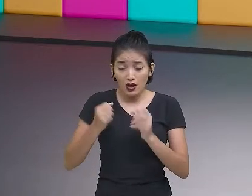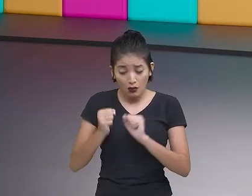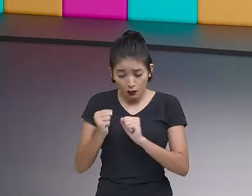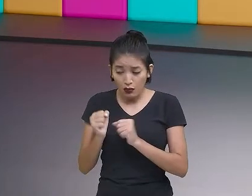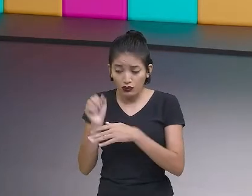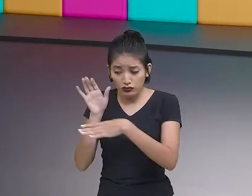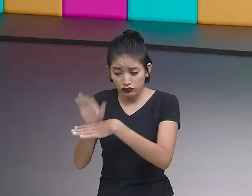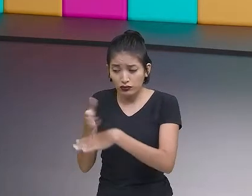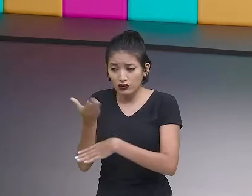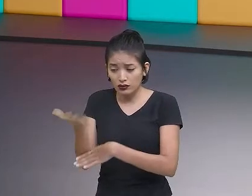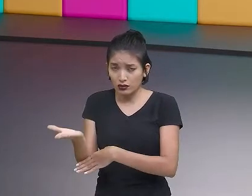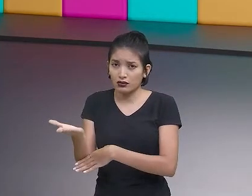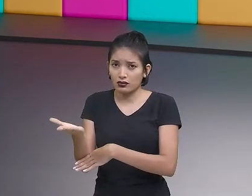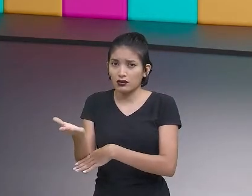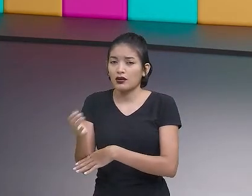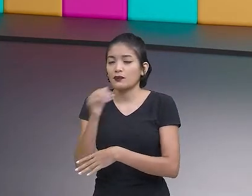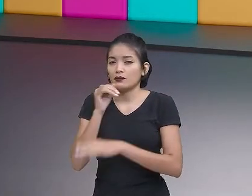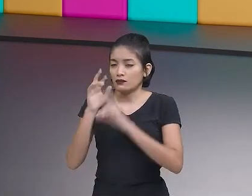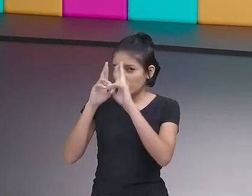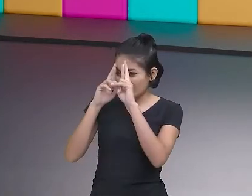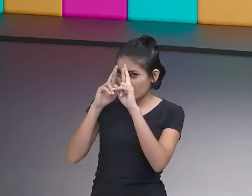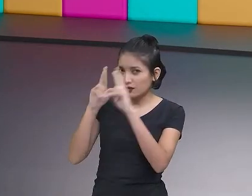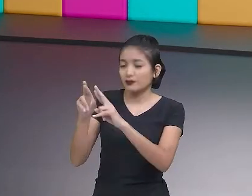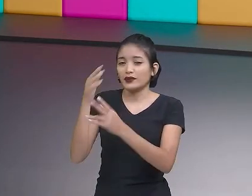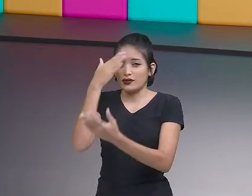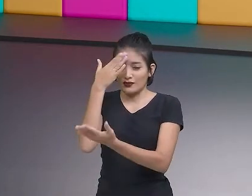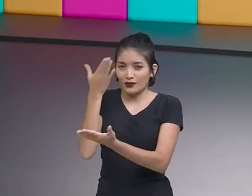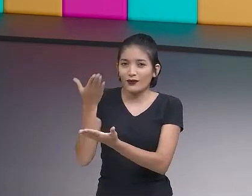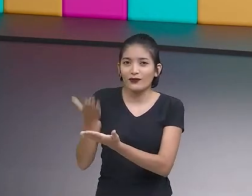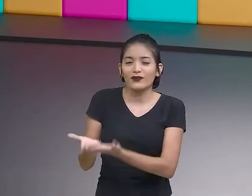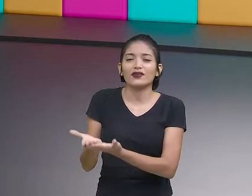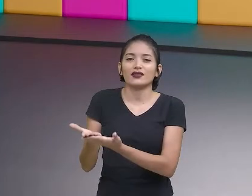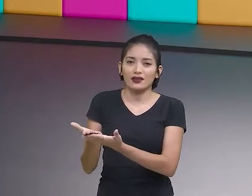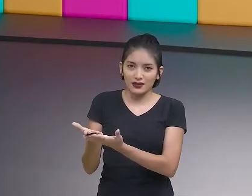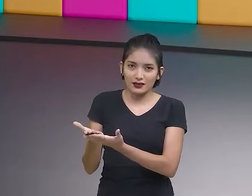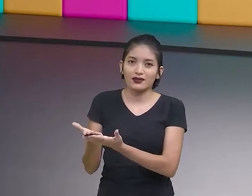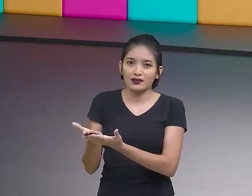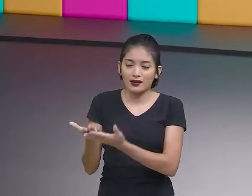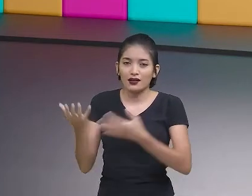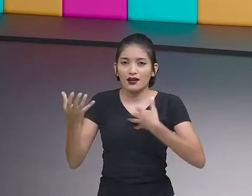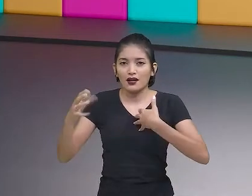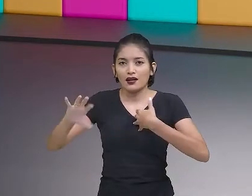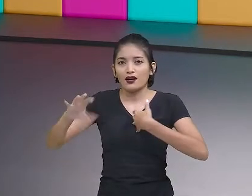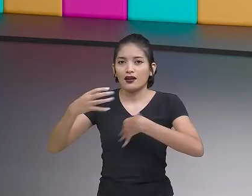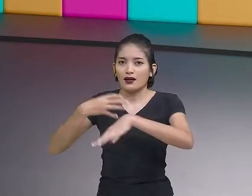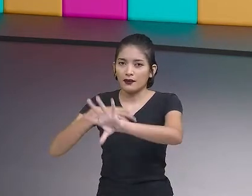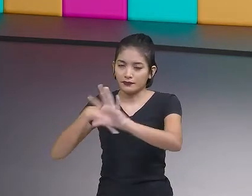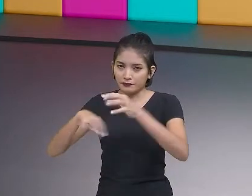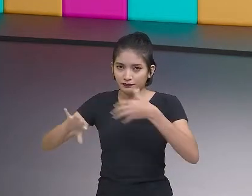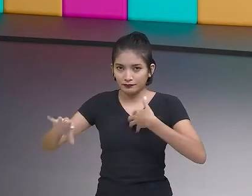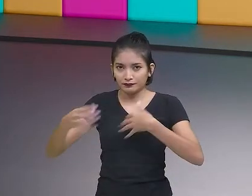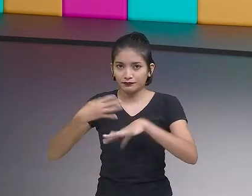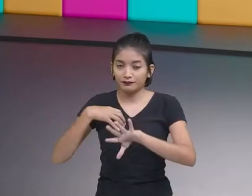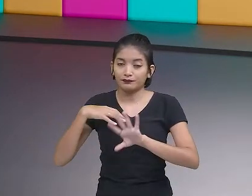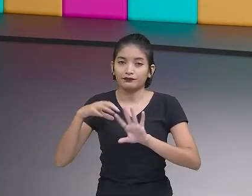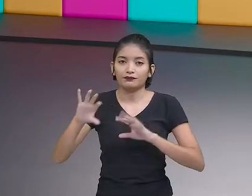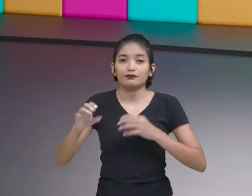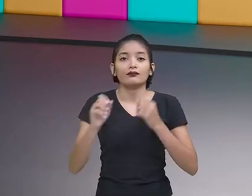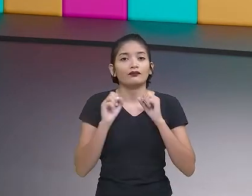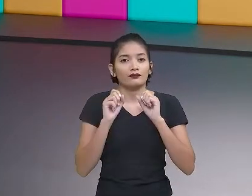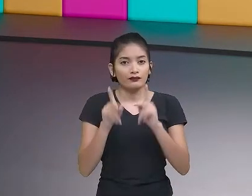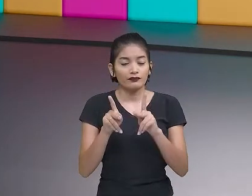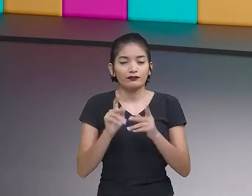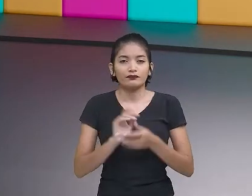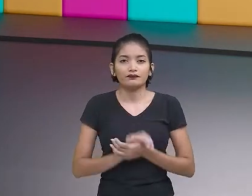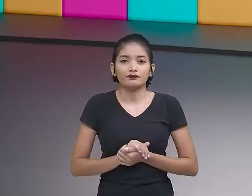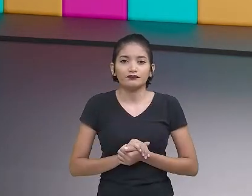Ou seja, respeito, confiança, me colocar no lugar do outro, ok? Então, eu sigo